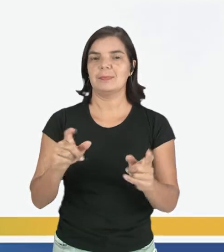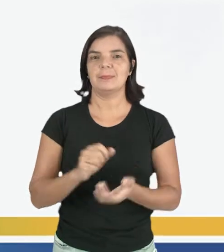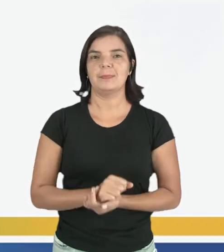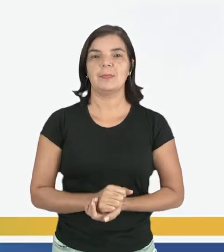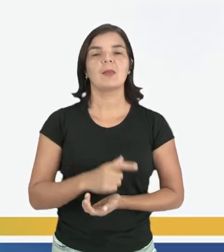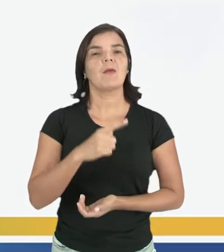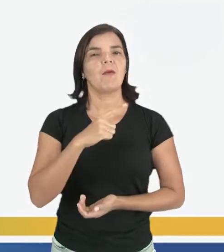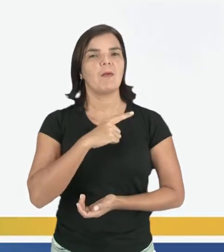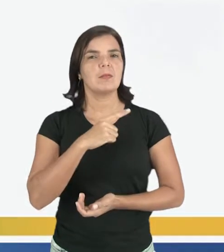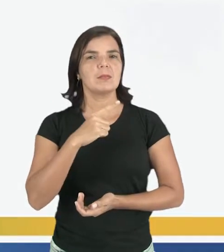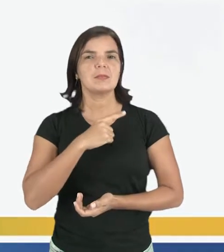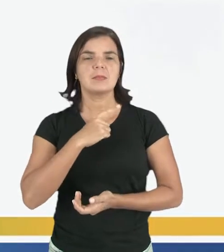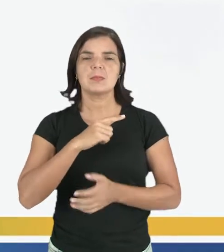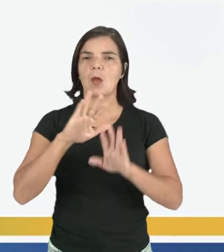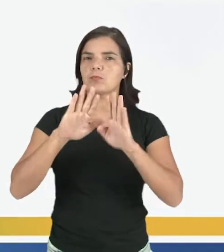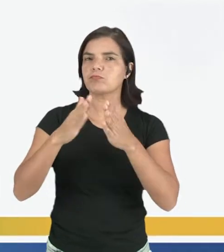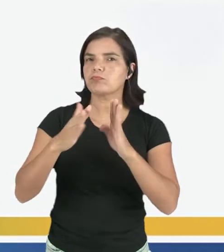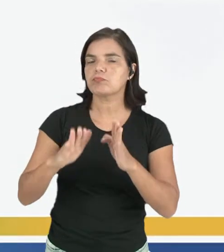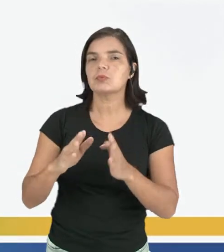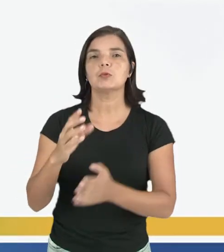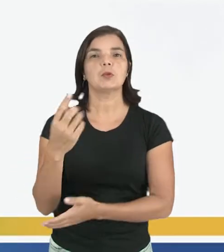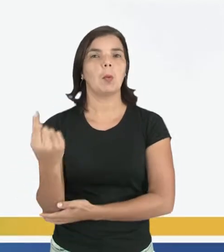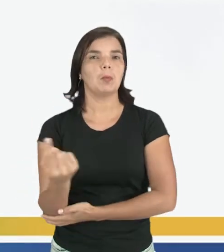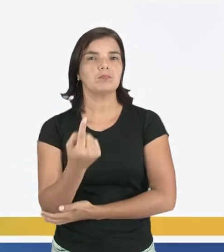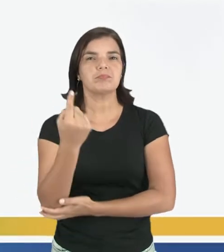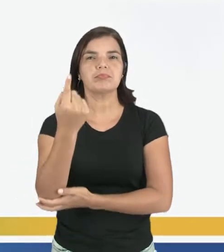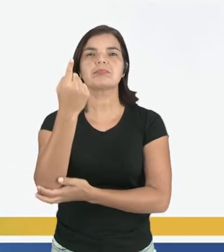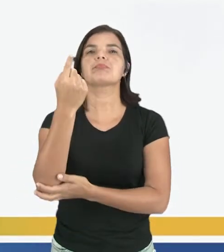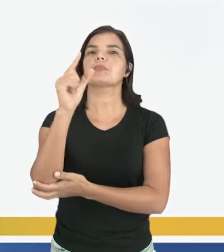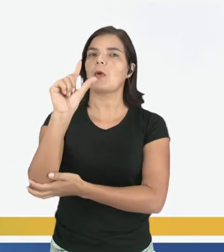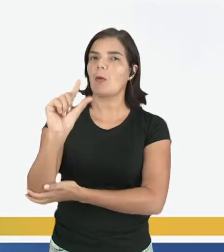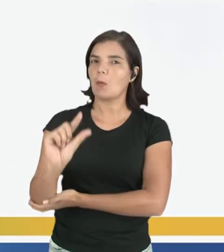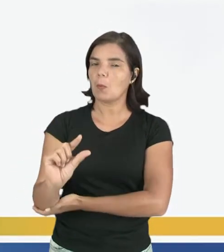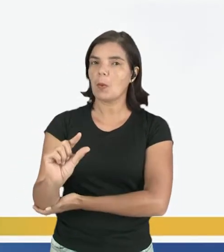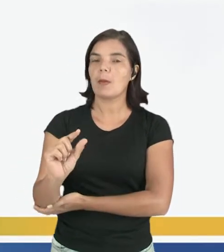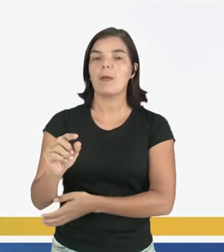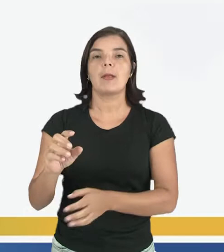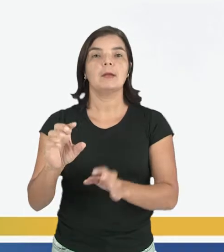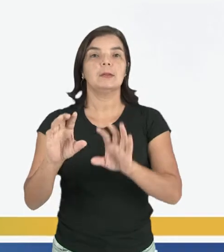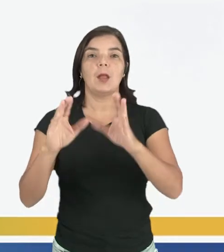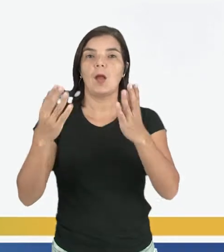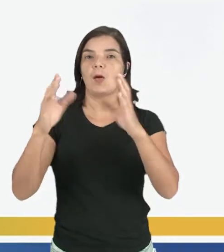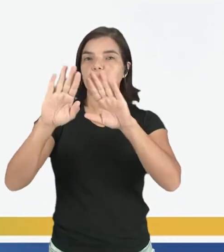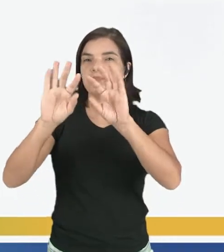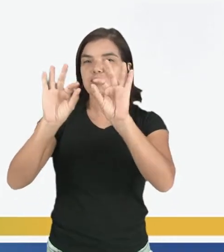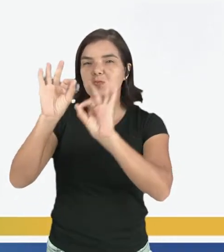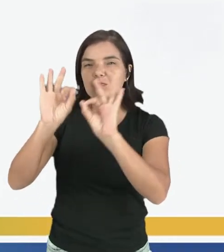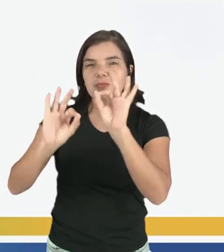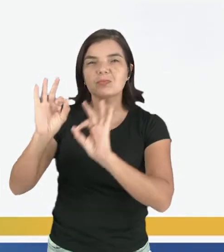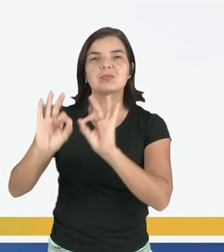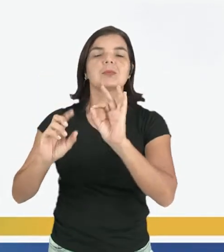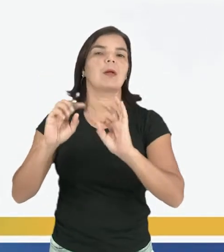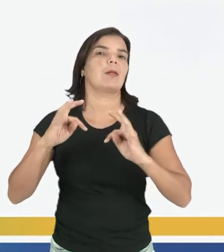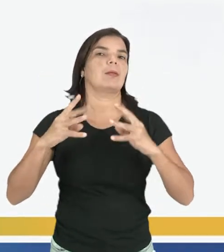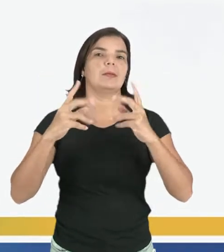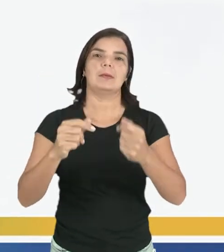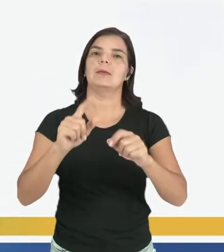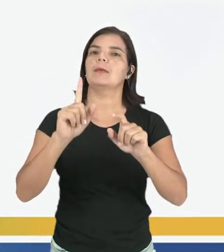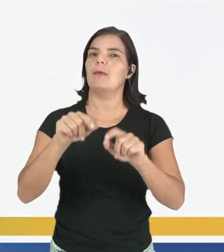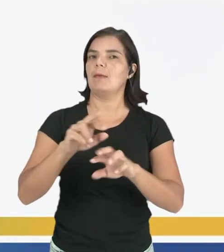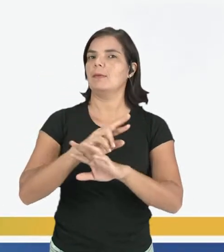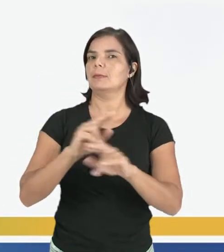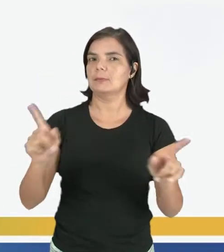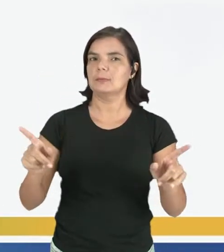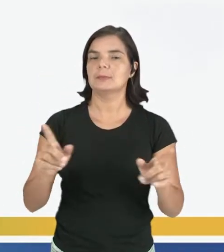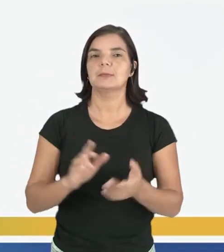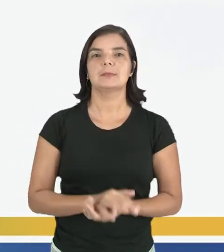Tem formatos diferentes, tamanhos diferentes, partes diferentes, todas são diferentes.